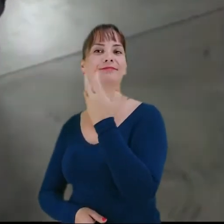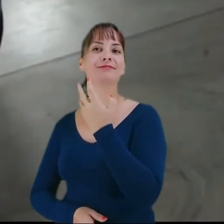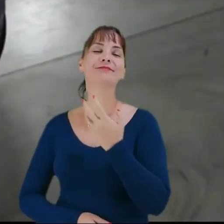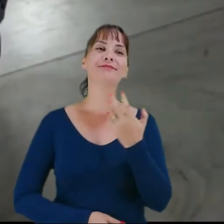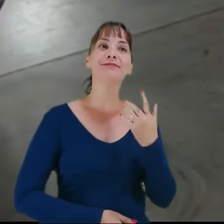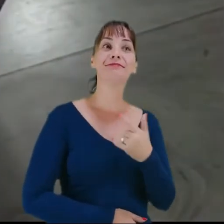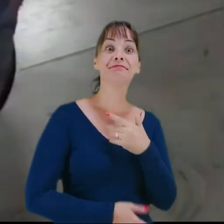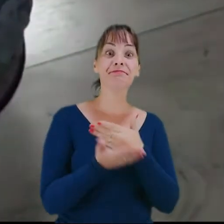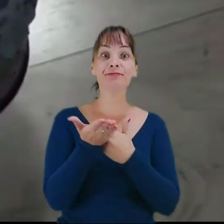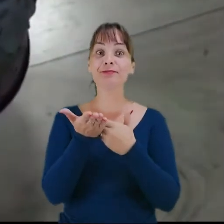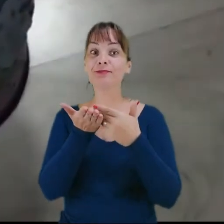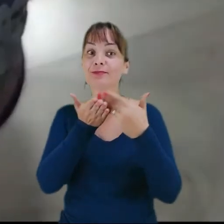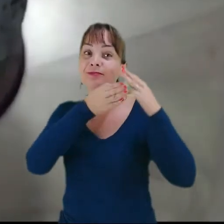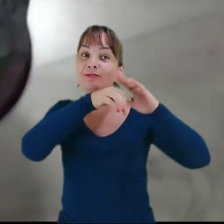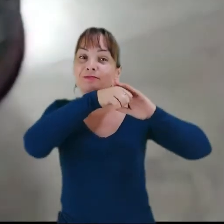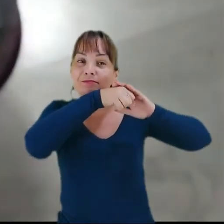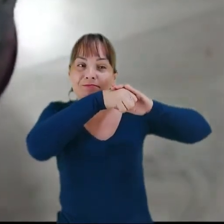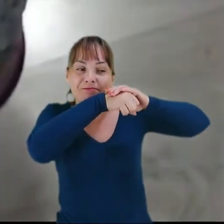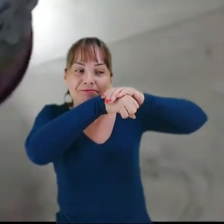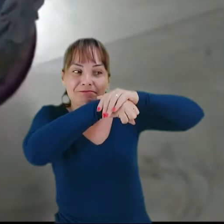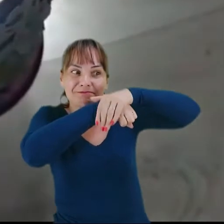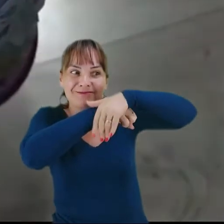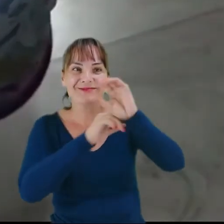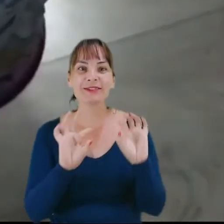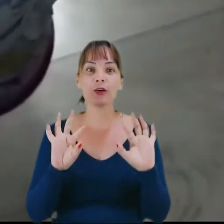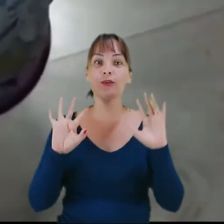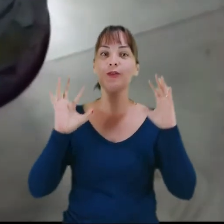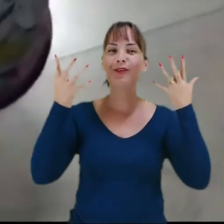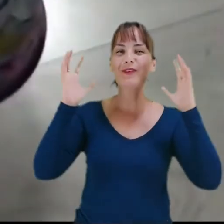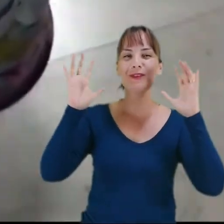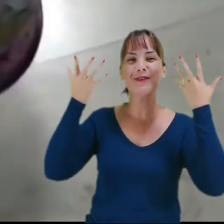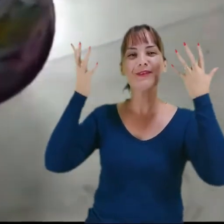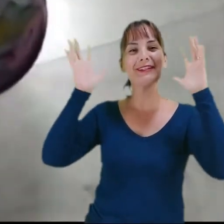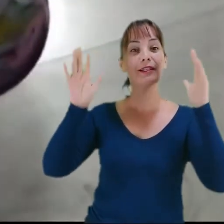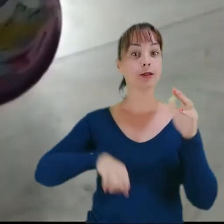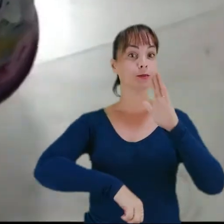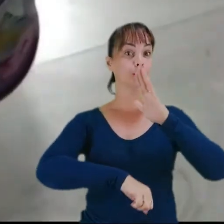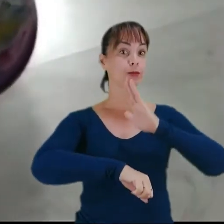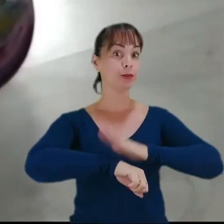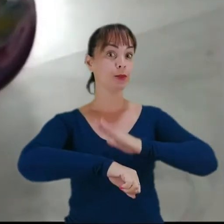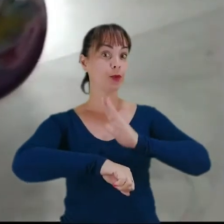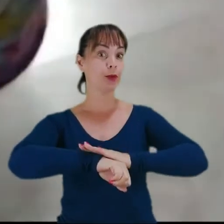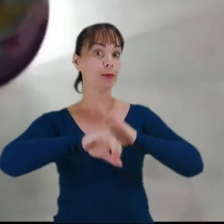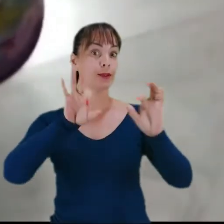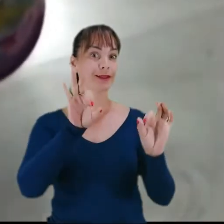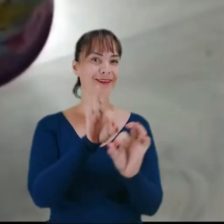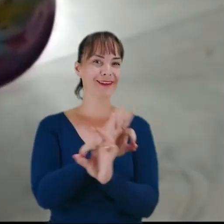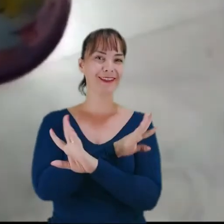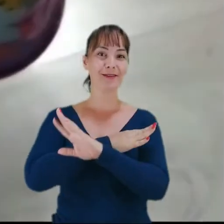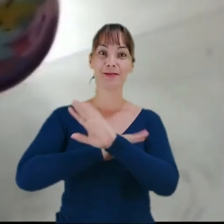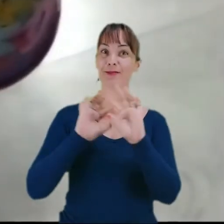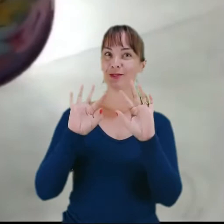Vem a noite e a festa termina, é hora